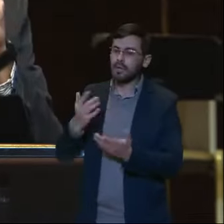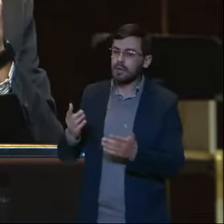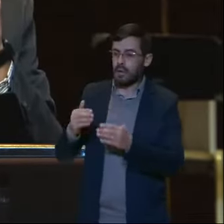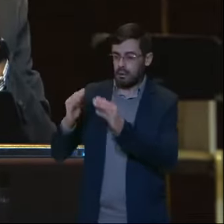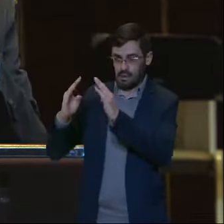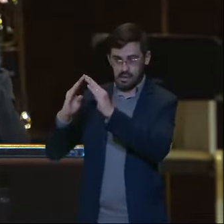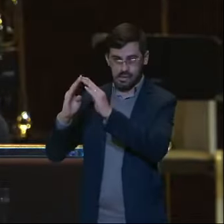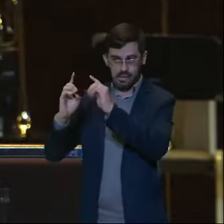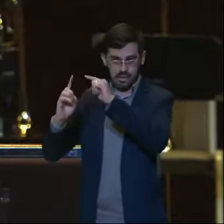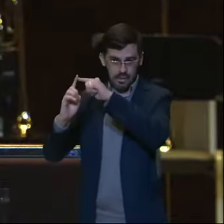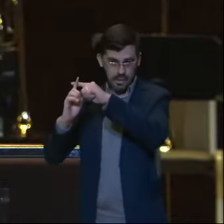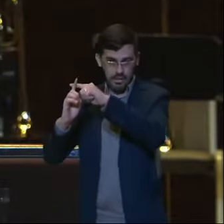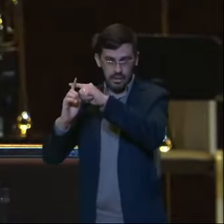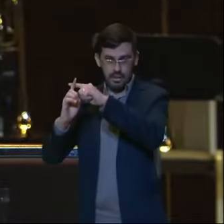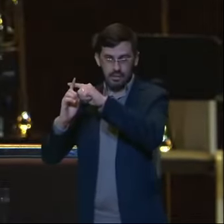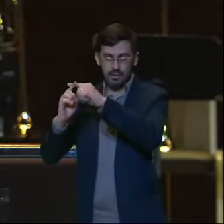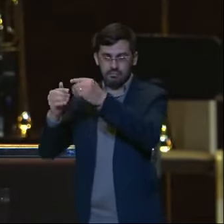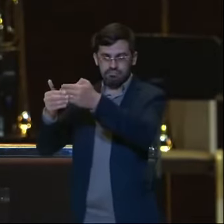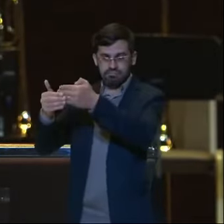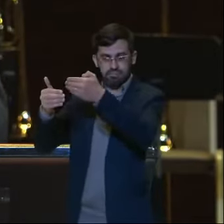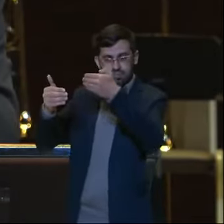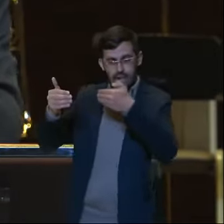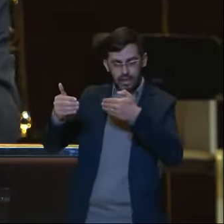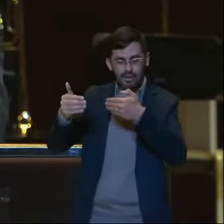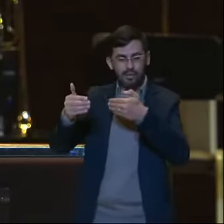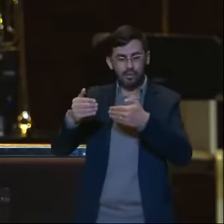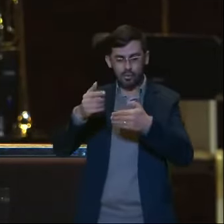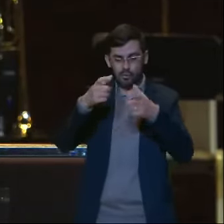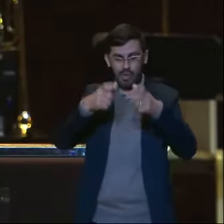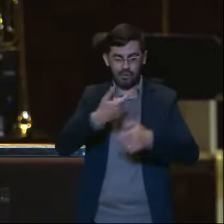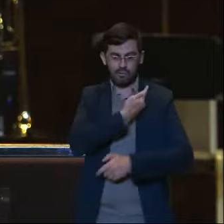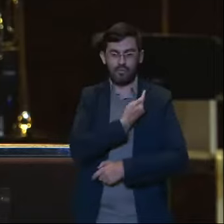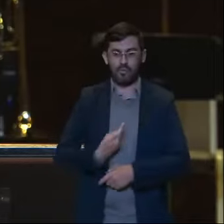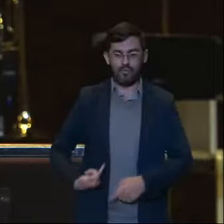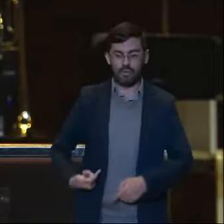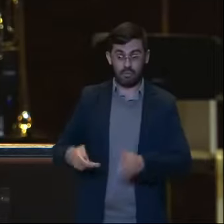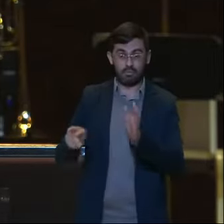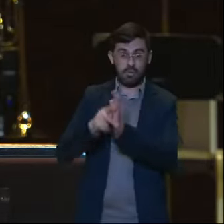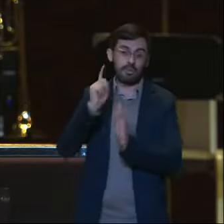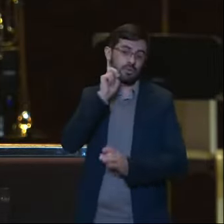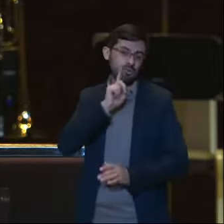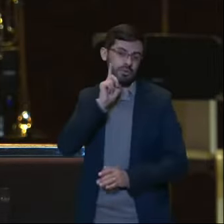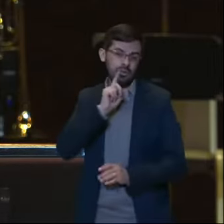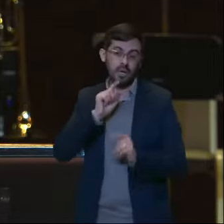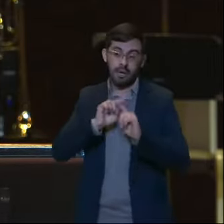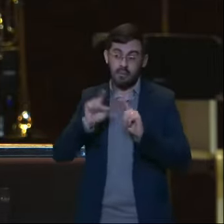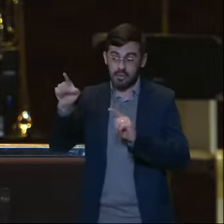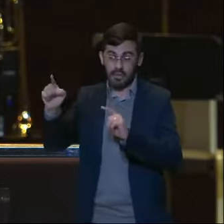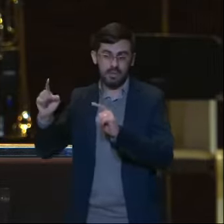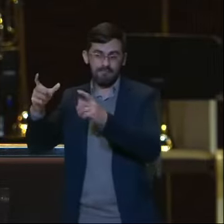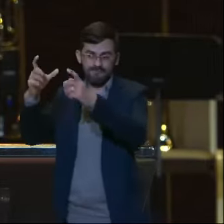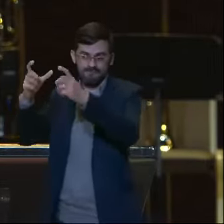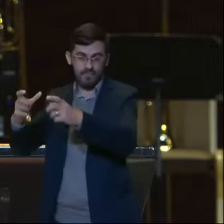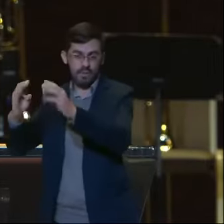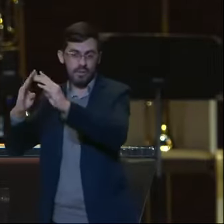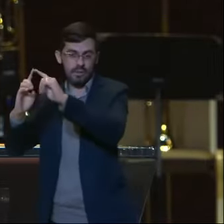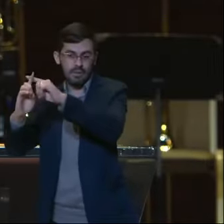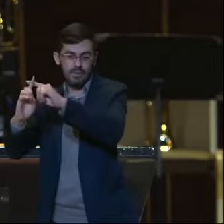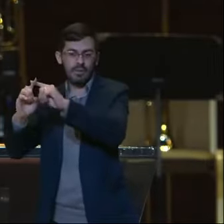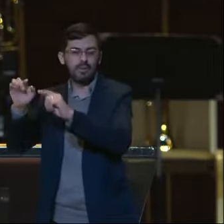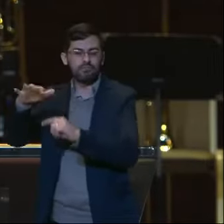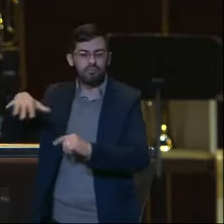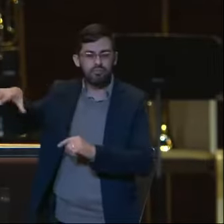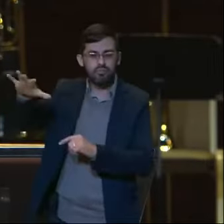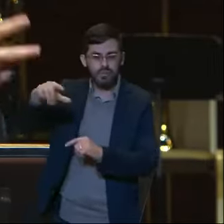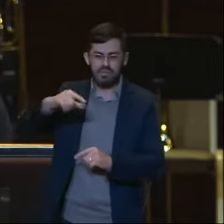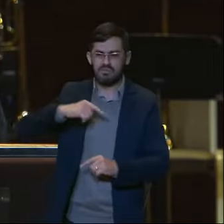quadras do Capitólio dos Estados Unidos, lá em Washington. E esses irmãos estavam contando que naquela comunidade,